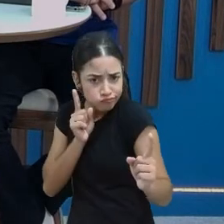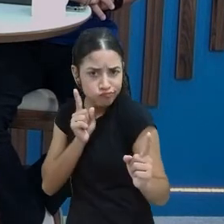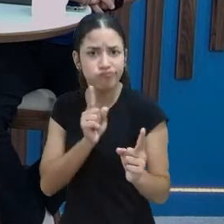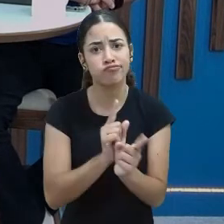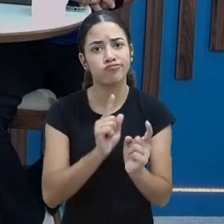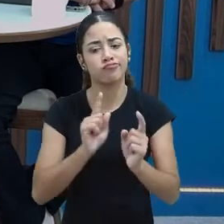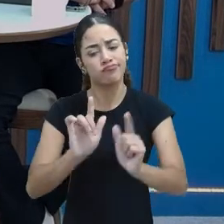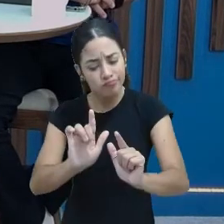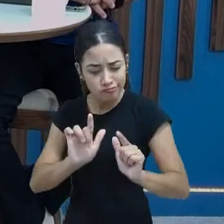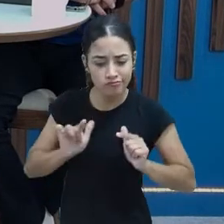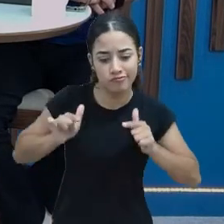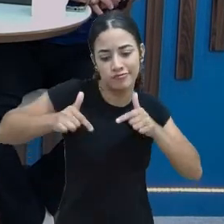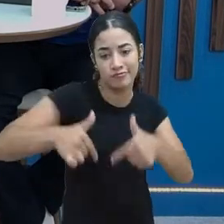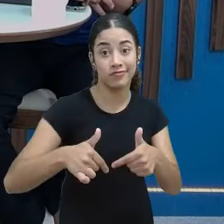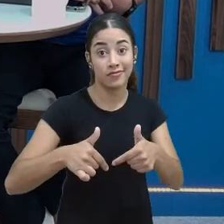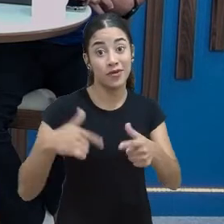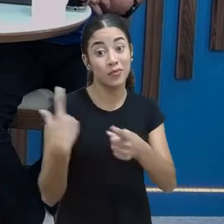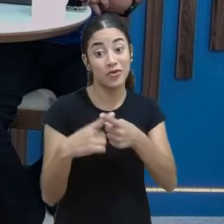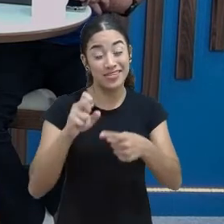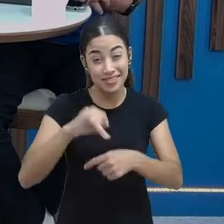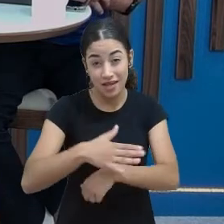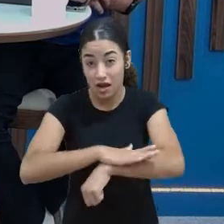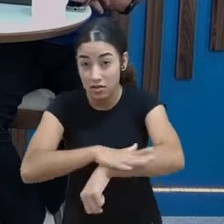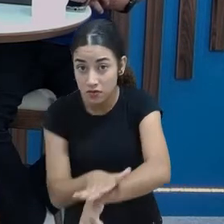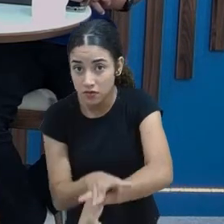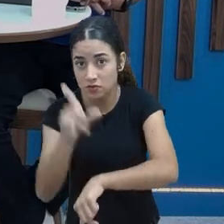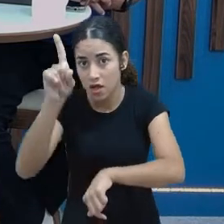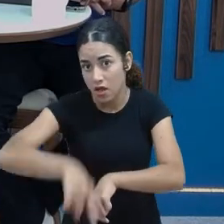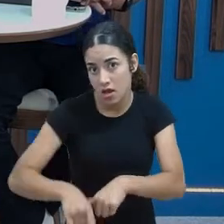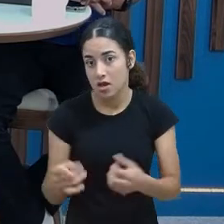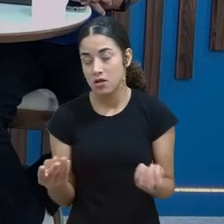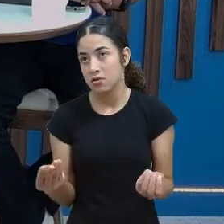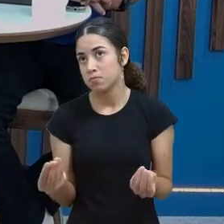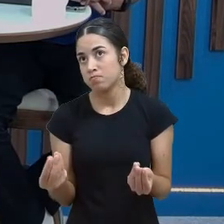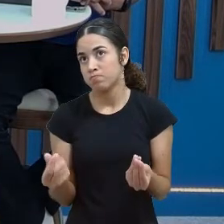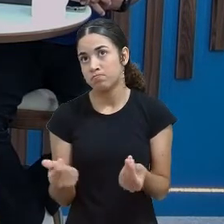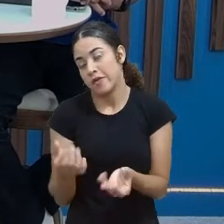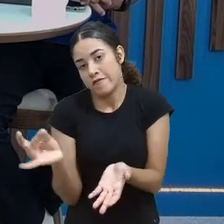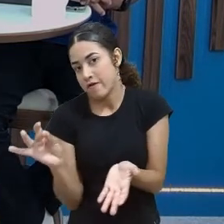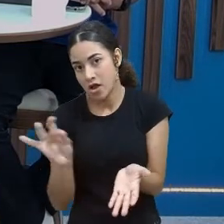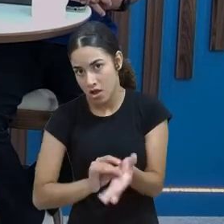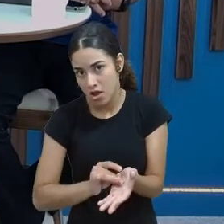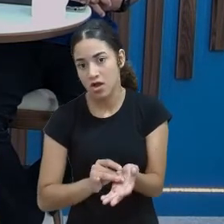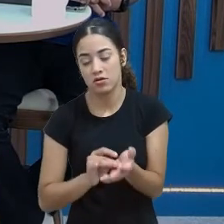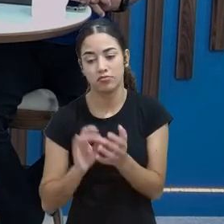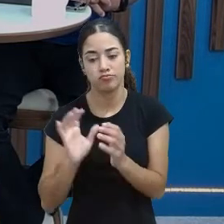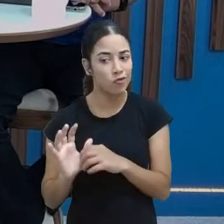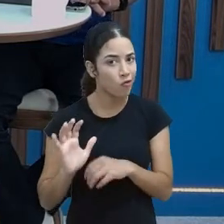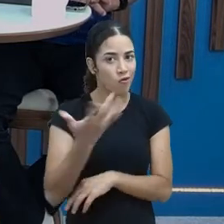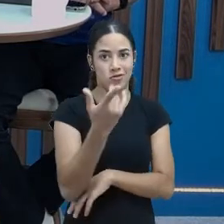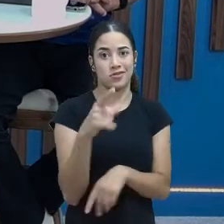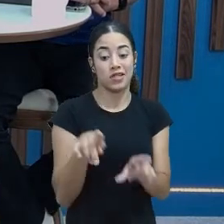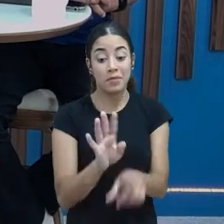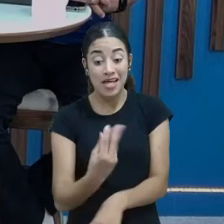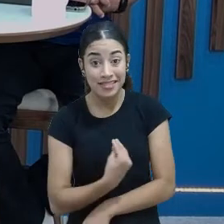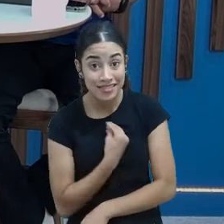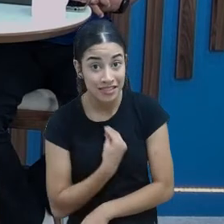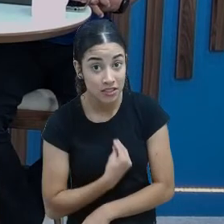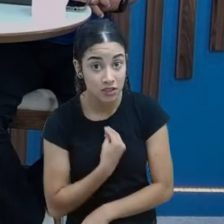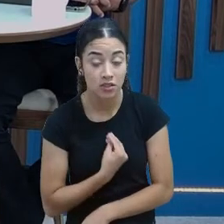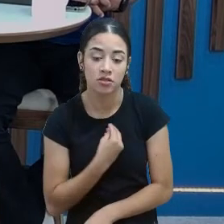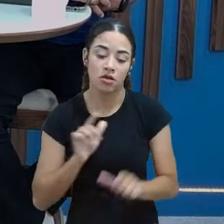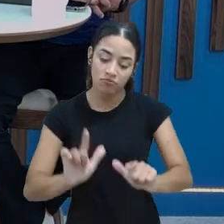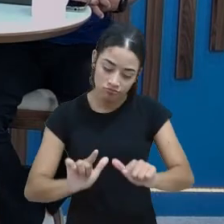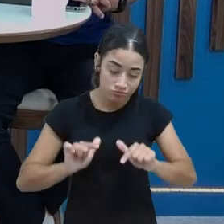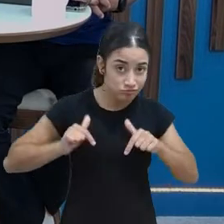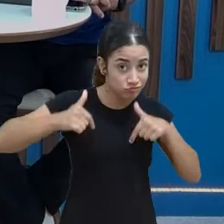luta. Porque se o racismo, ele é algo de fato, né, que ocorre, que existe, a luta ela